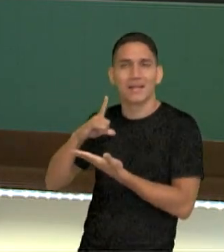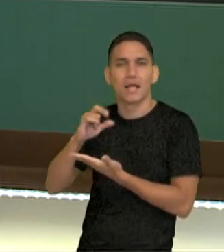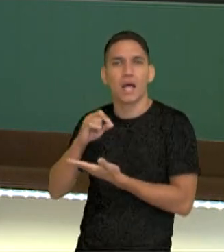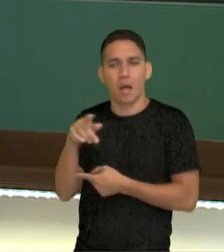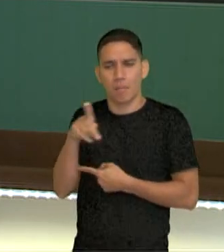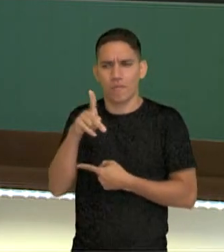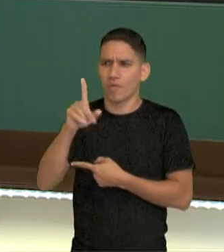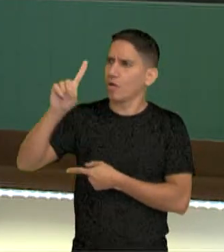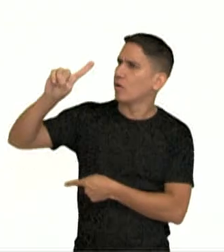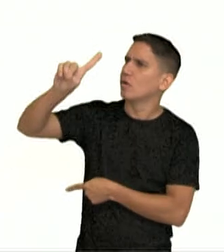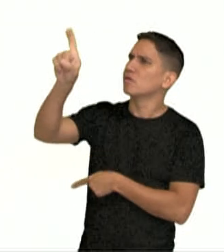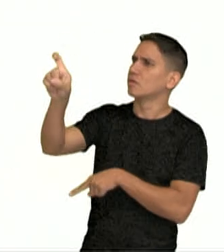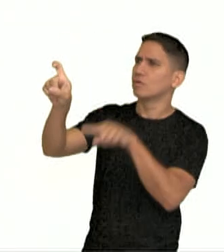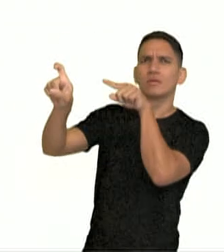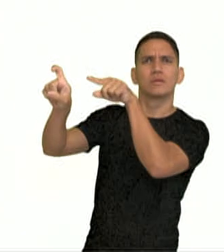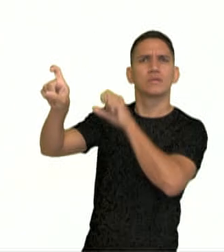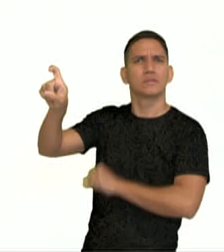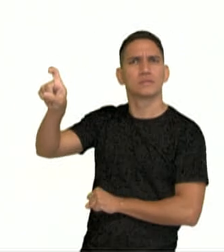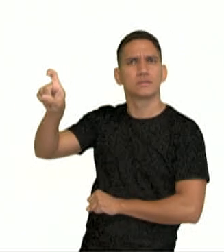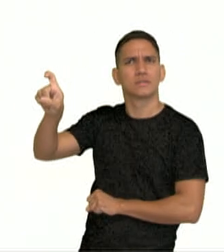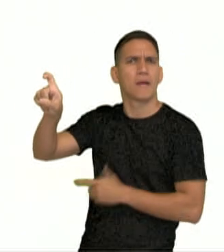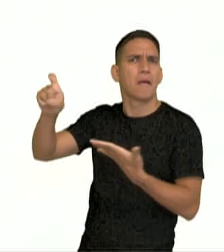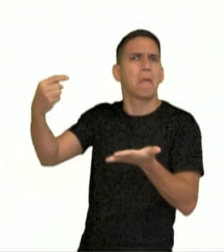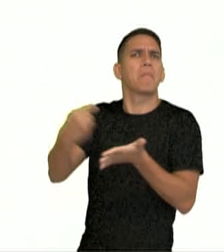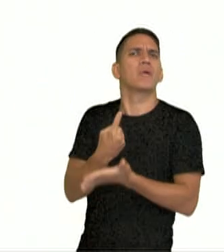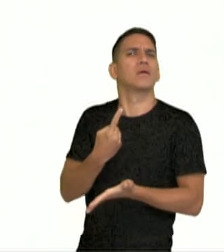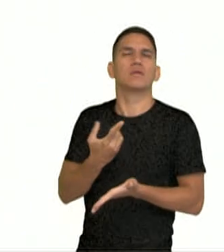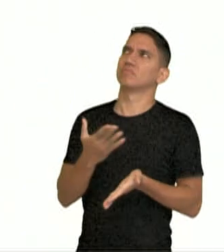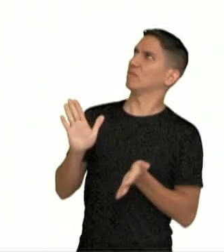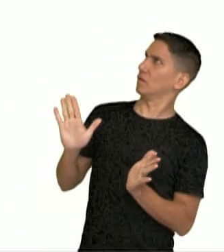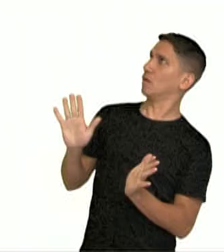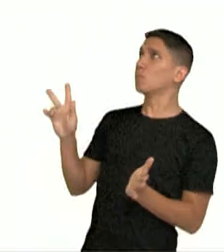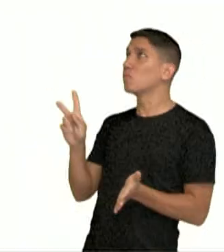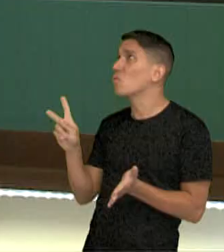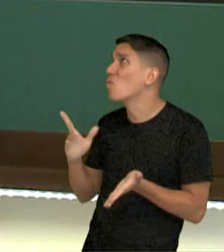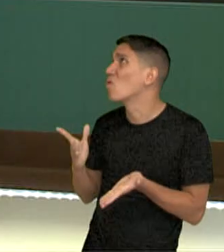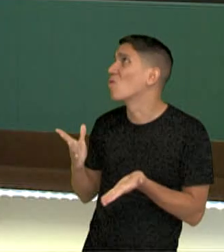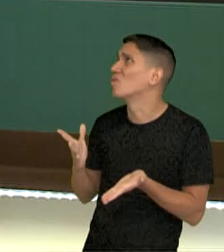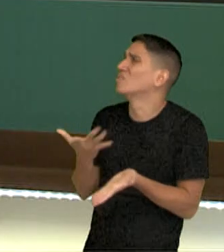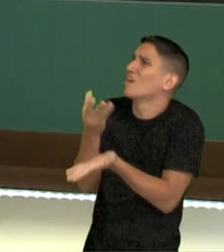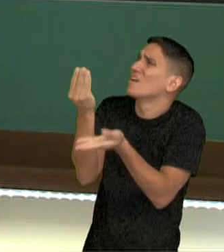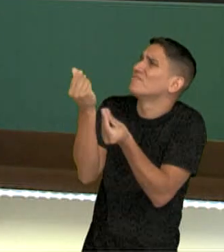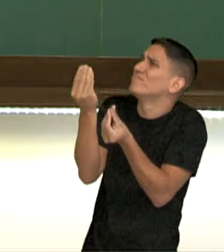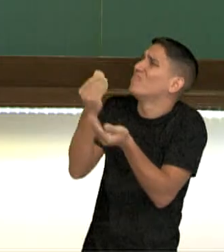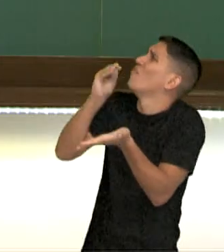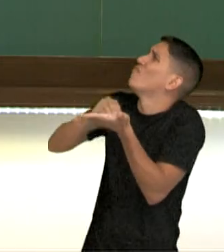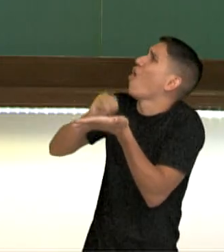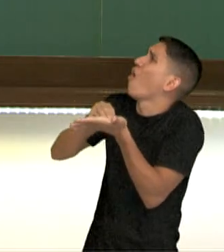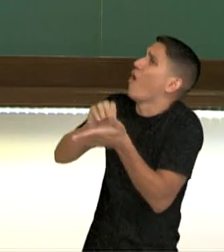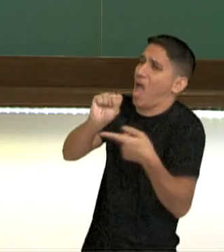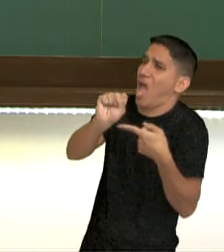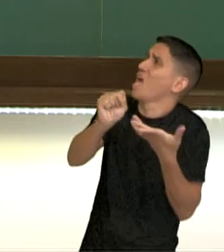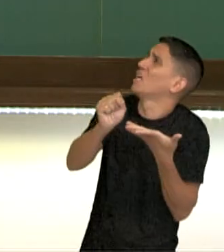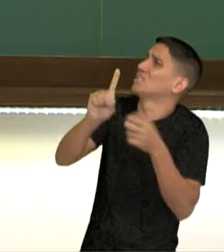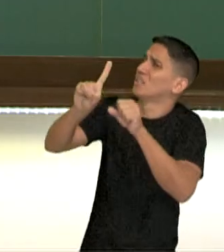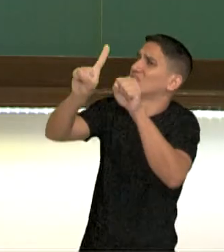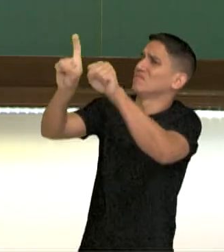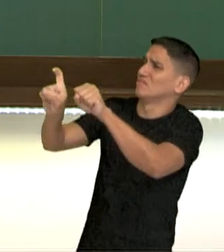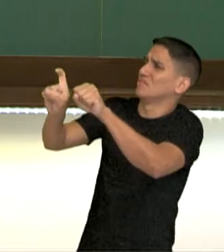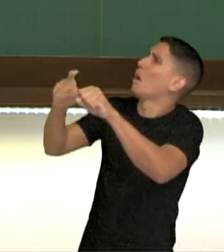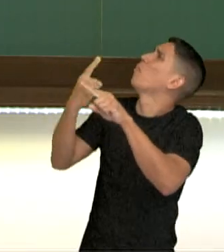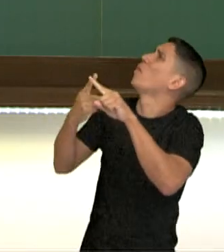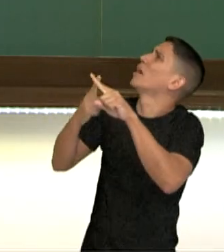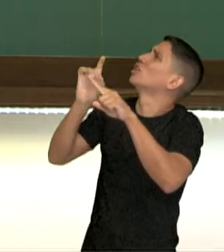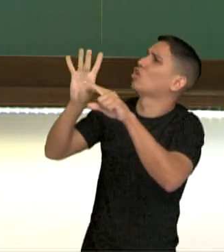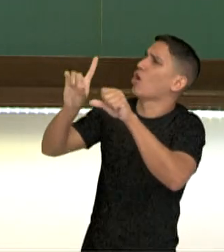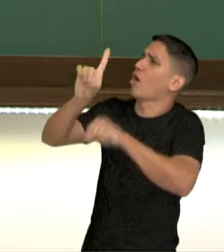o apóstrofo? E aí vocês vão me perguntar, mas teacher, tá faltando o S. Por que você só colocou